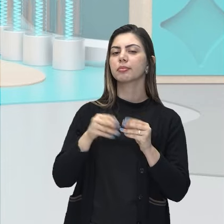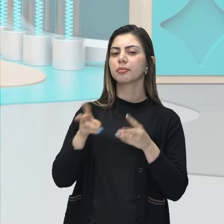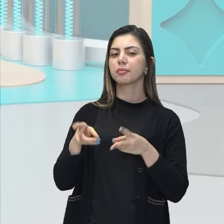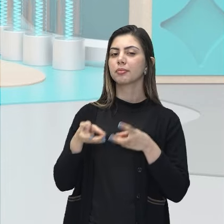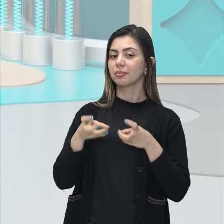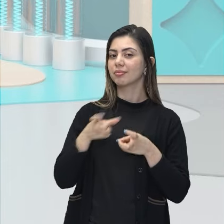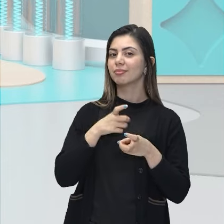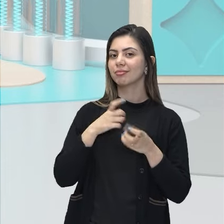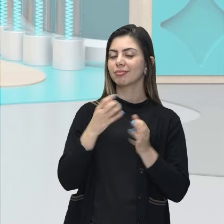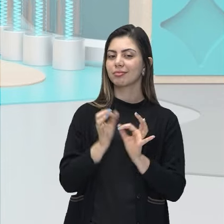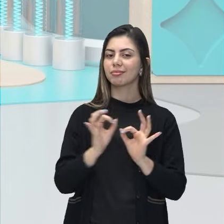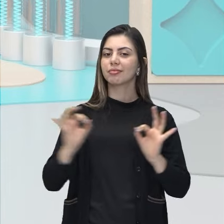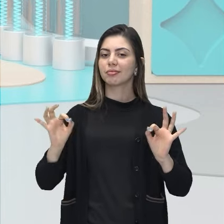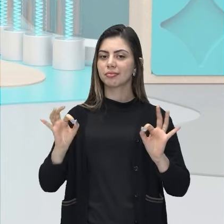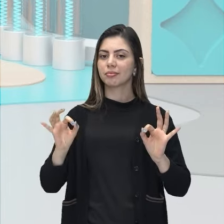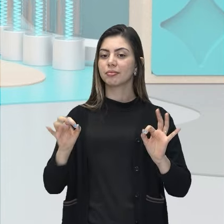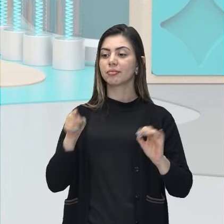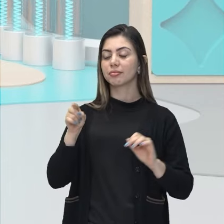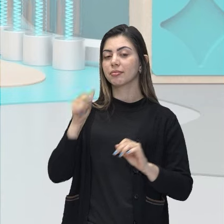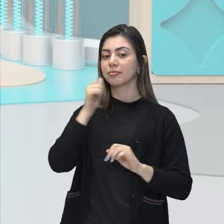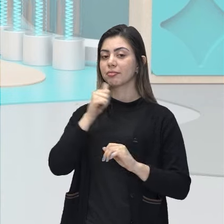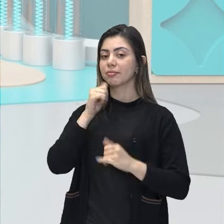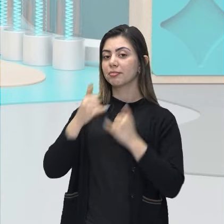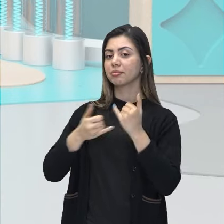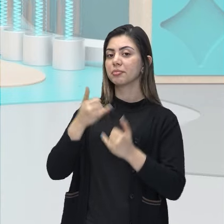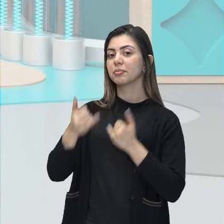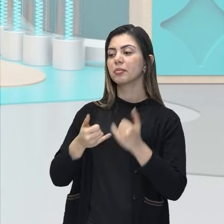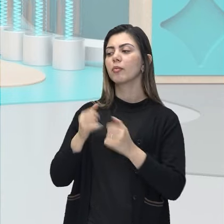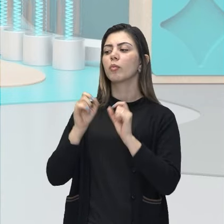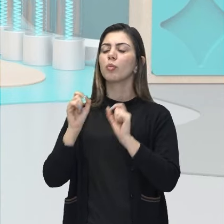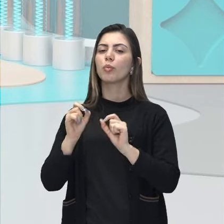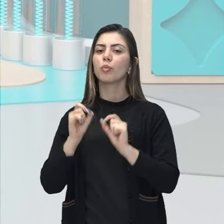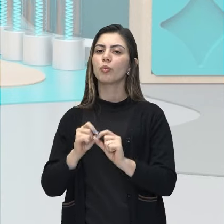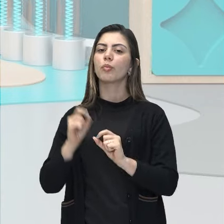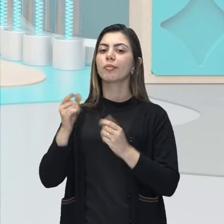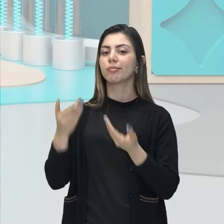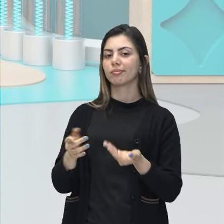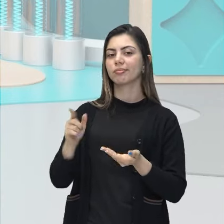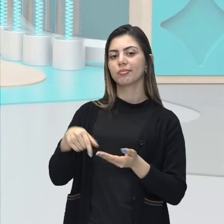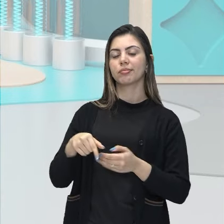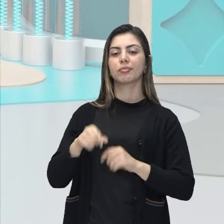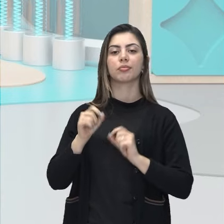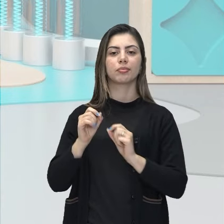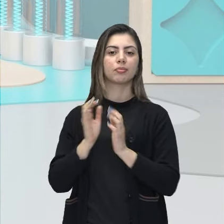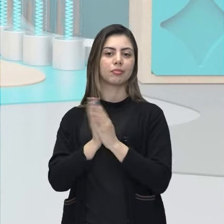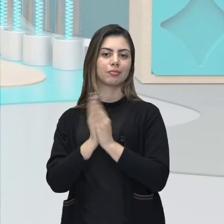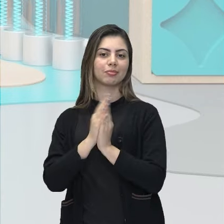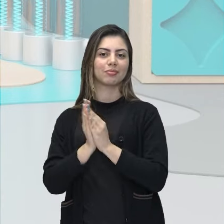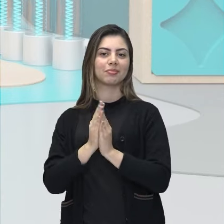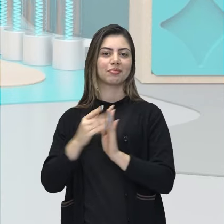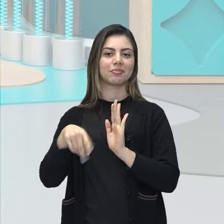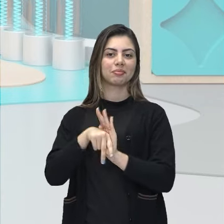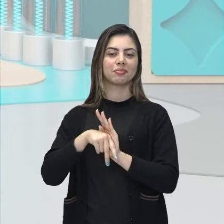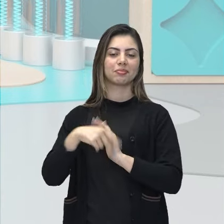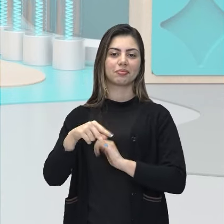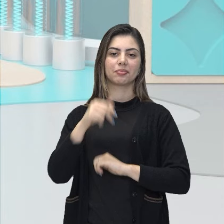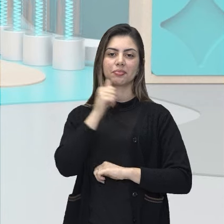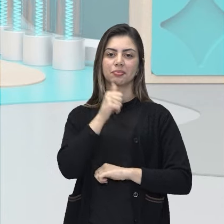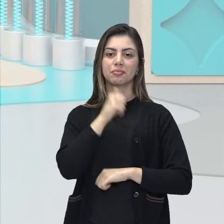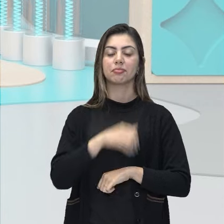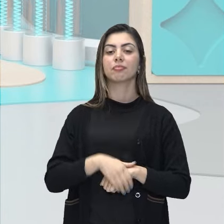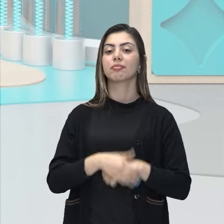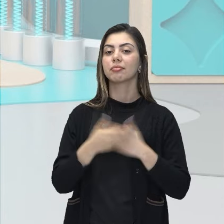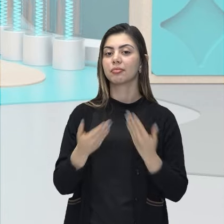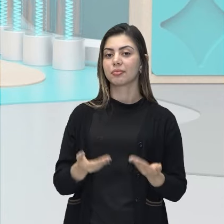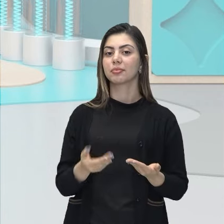teve da frase, ó. Ela vai brincar com o quê? With her dolls, com as bonecas dela. Então, nesse caso aqui, você